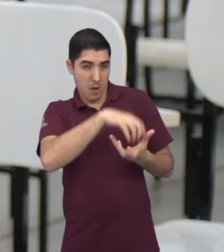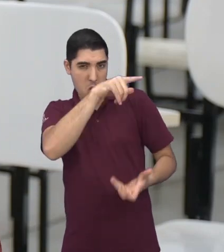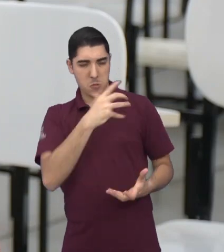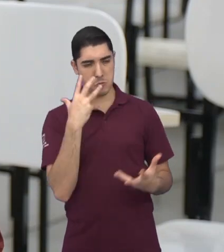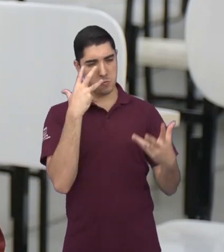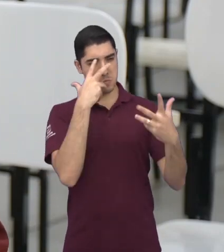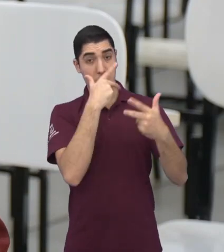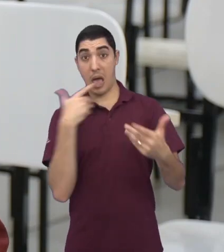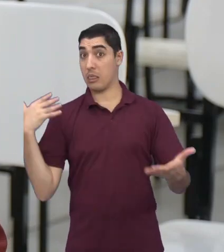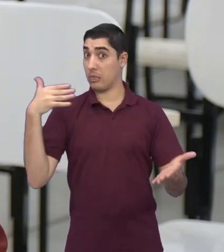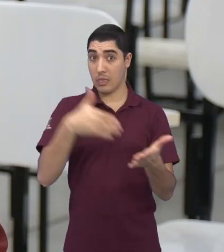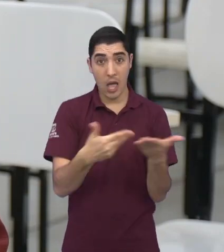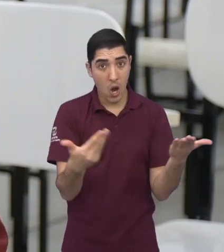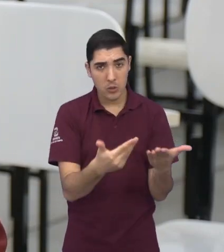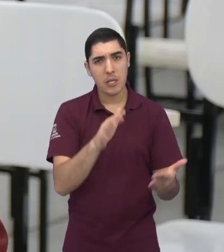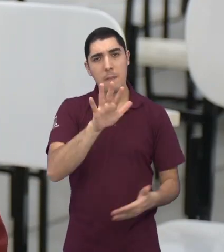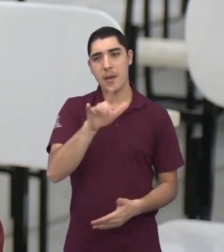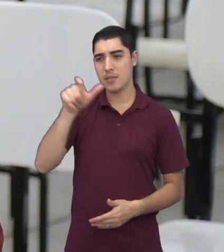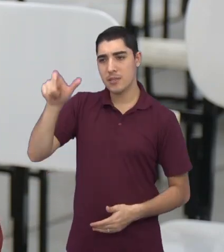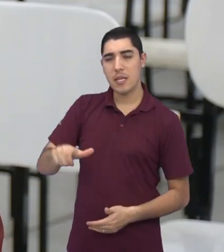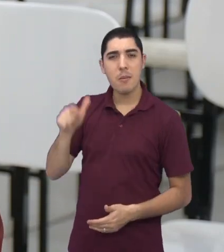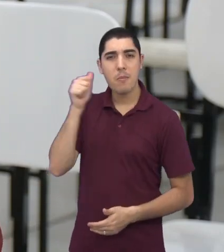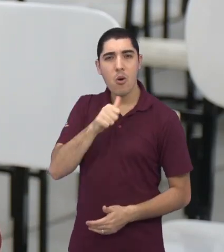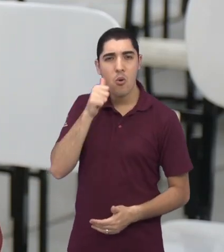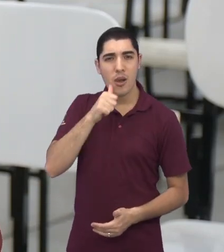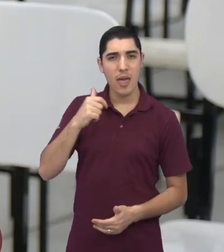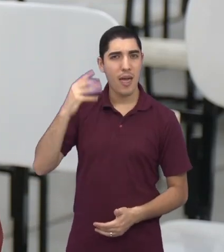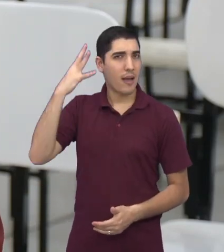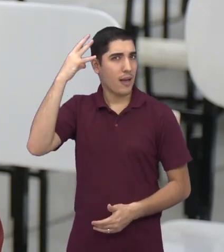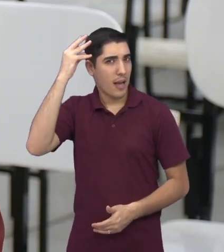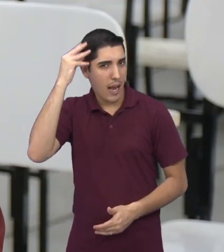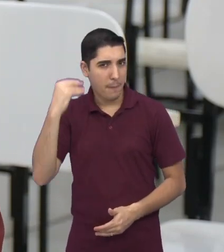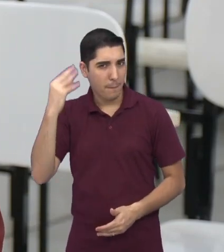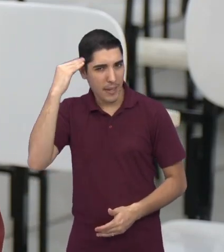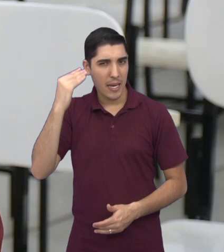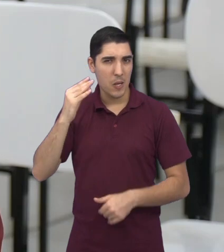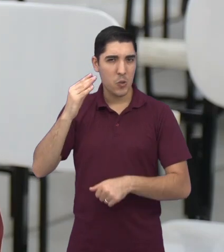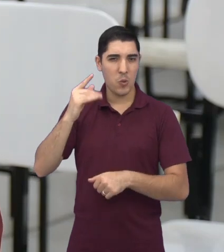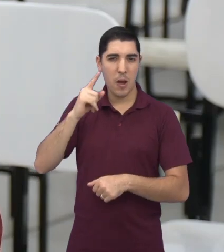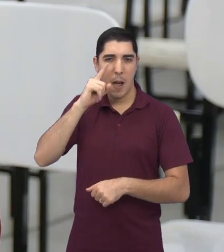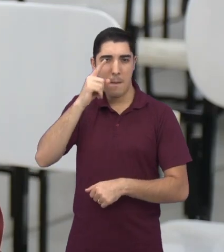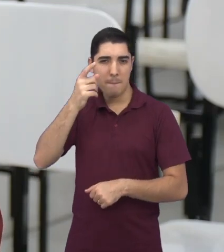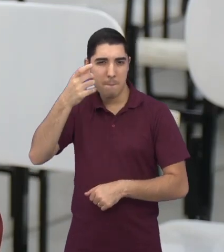passo que uma mulher de cabelos grisalhos